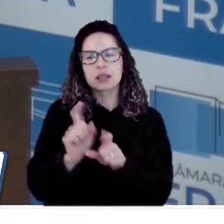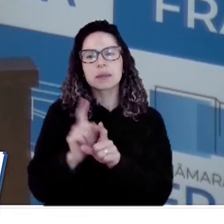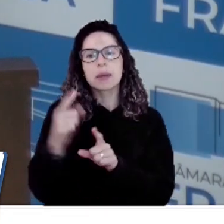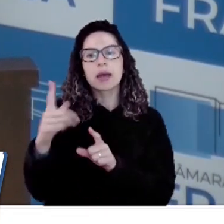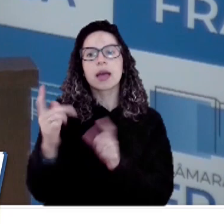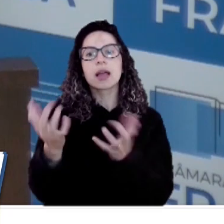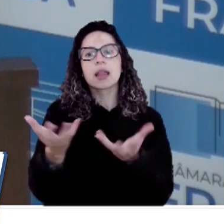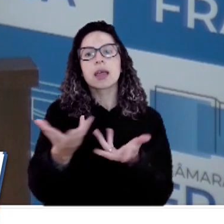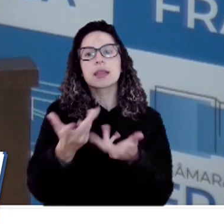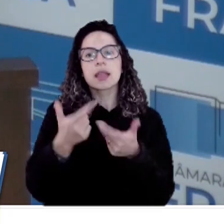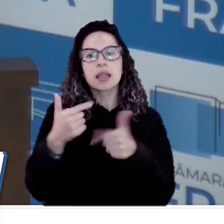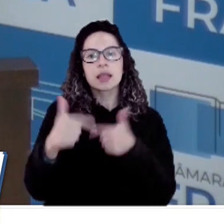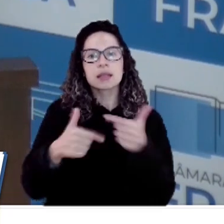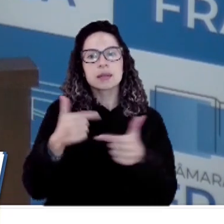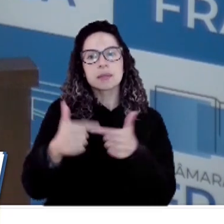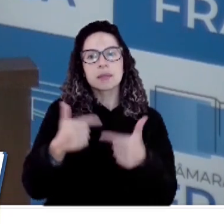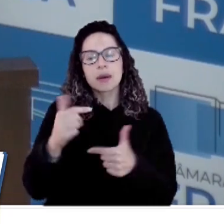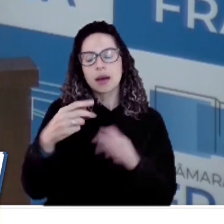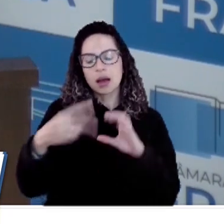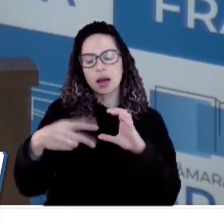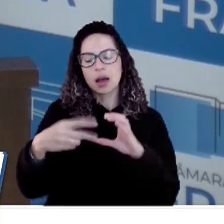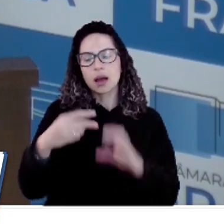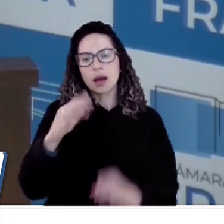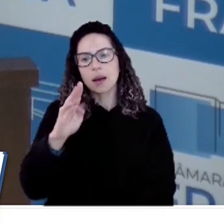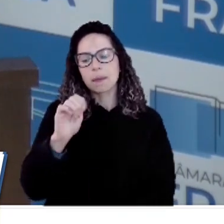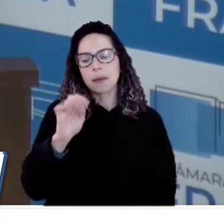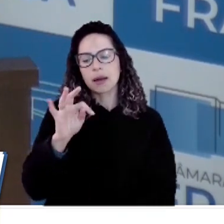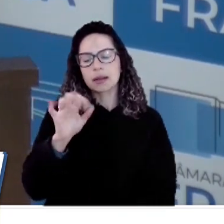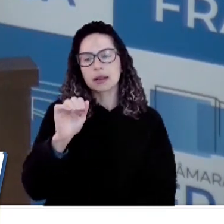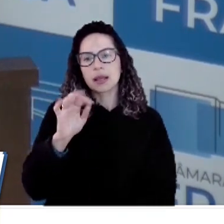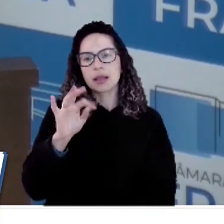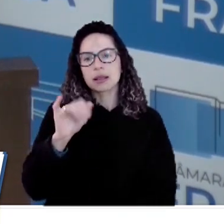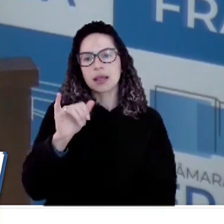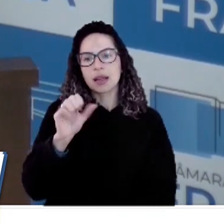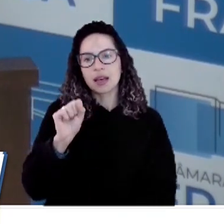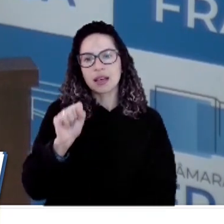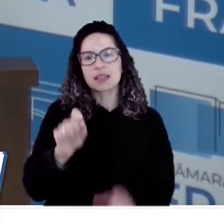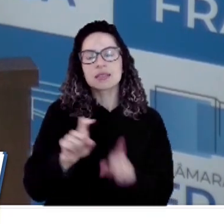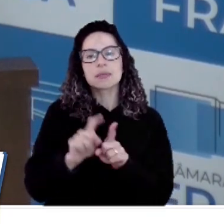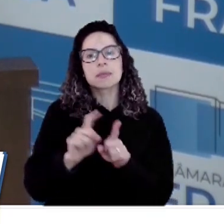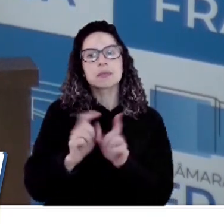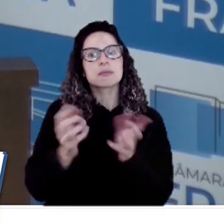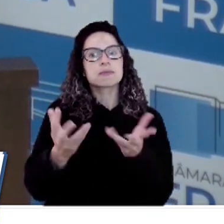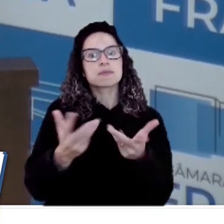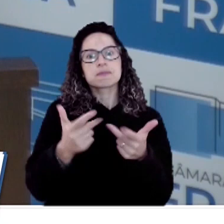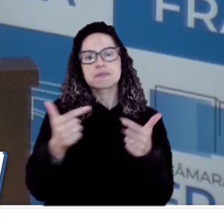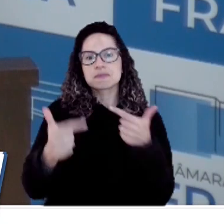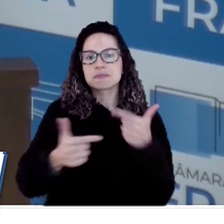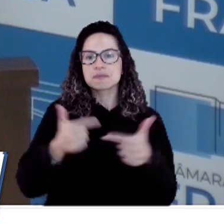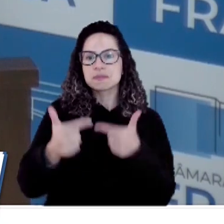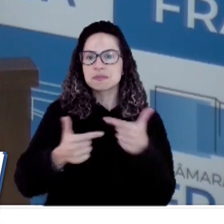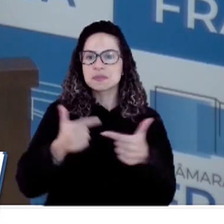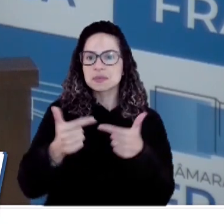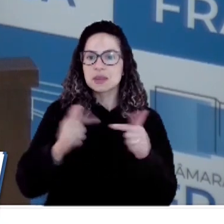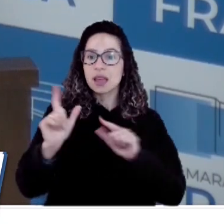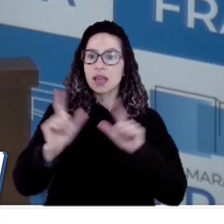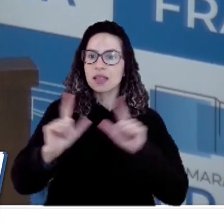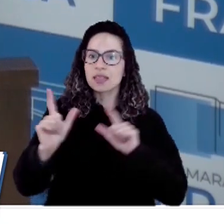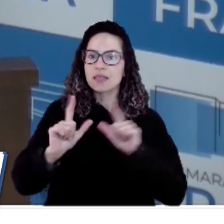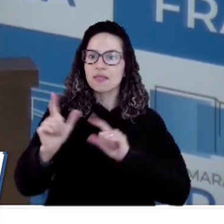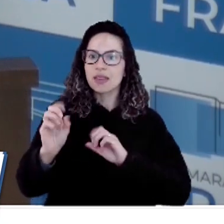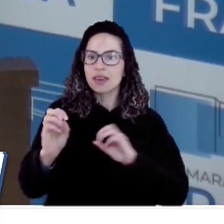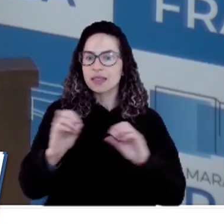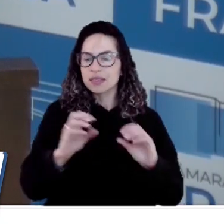Municipal de Batatais e também tem um excelente trabalho na TV Educadora, com o